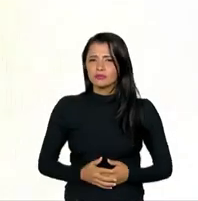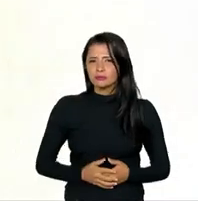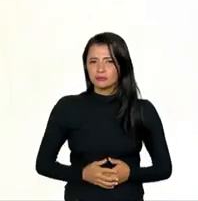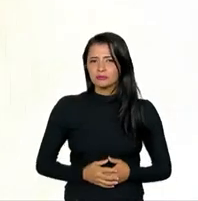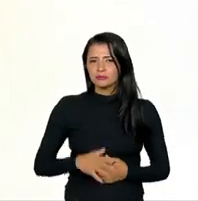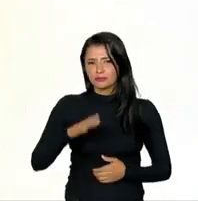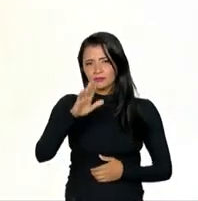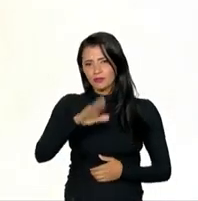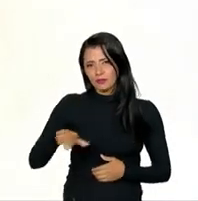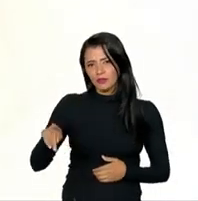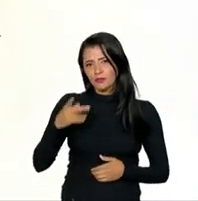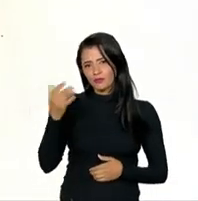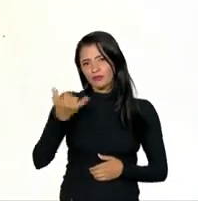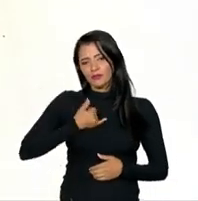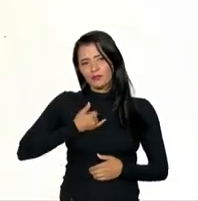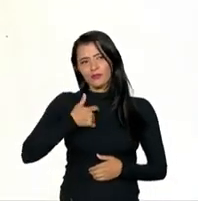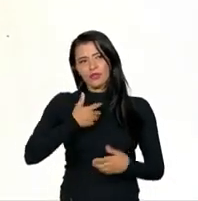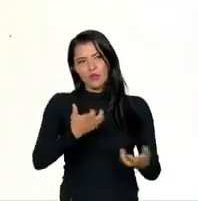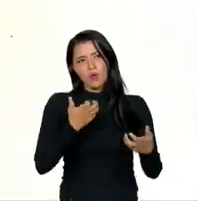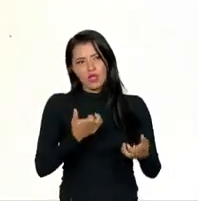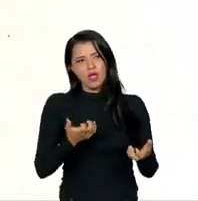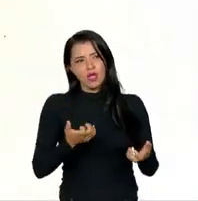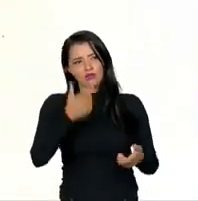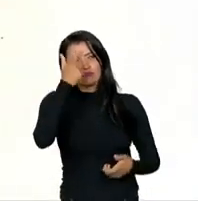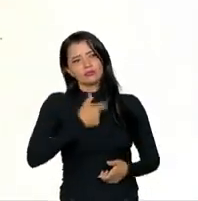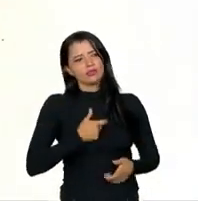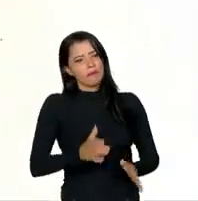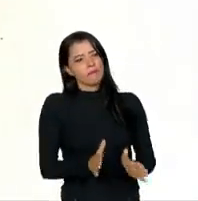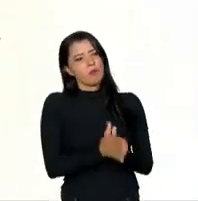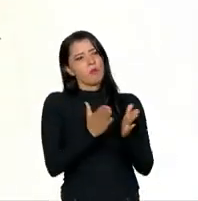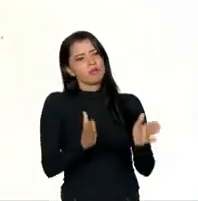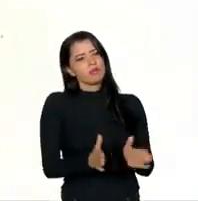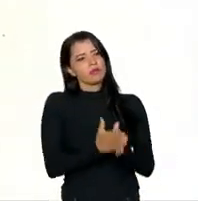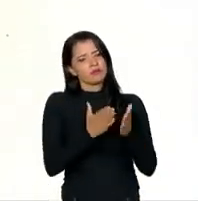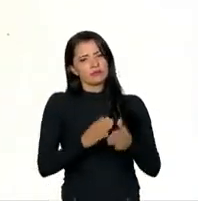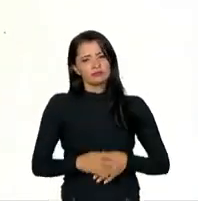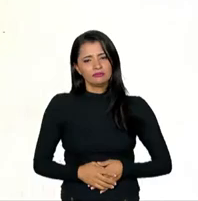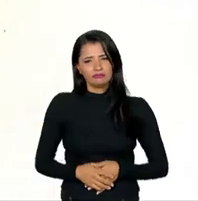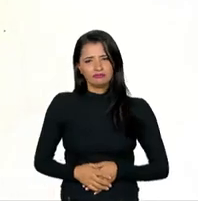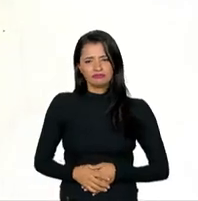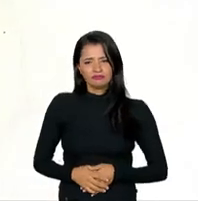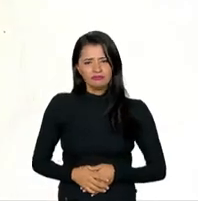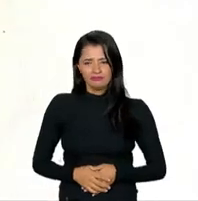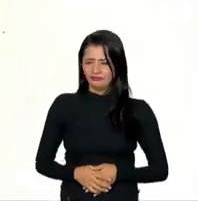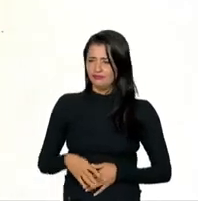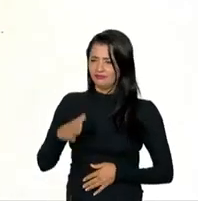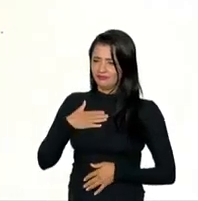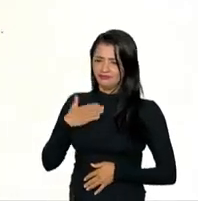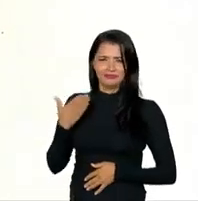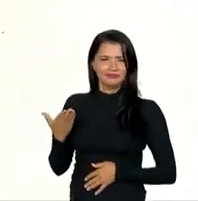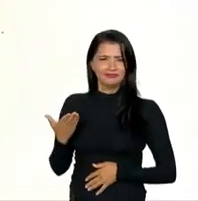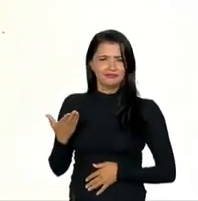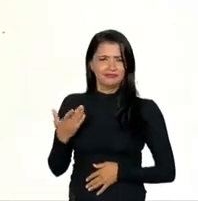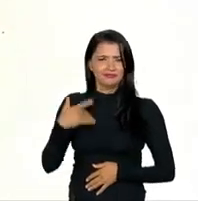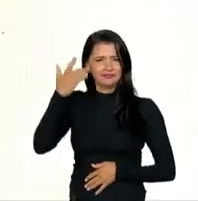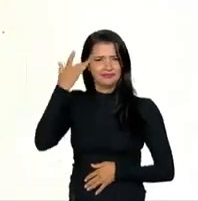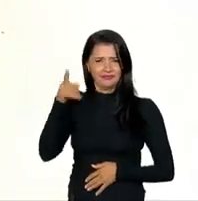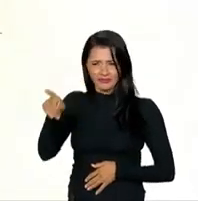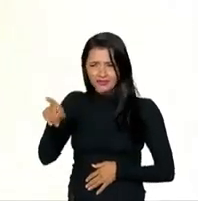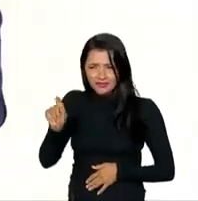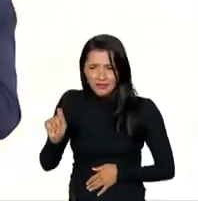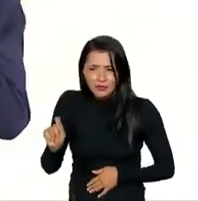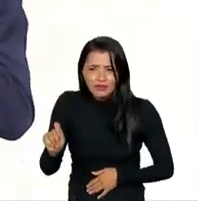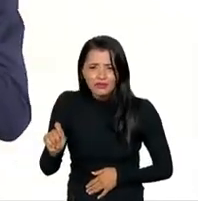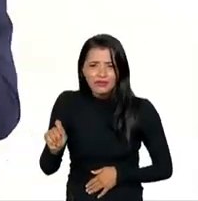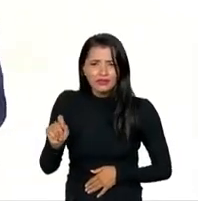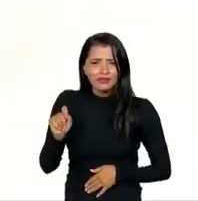o garoto disse, eu quero ser pobre. E ele disse que tomou um susto. Não, você quer ser o